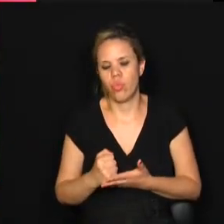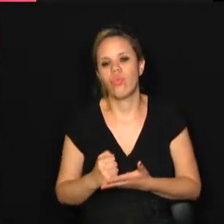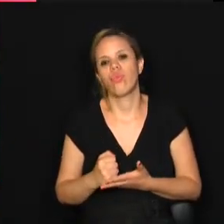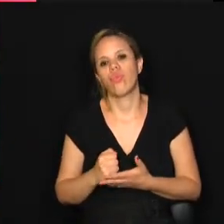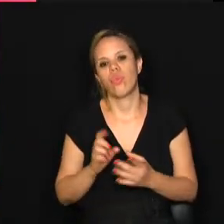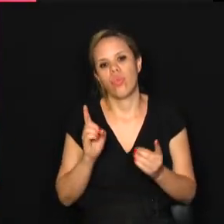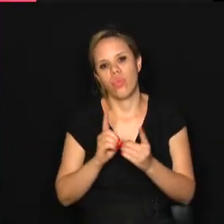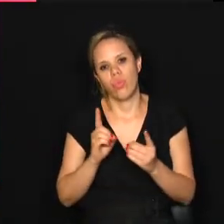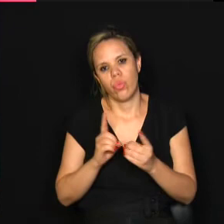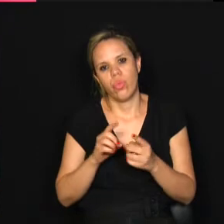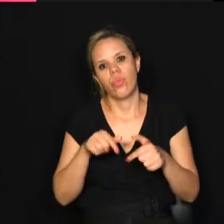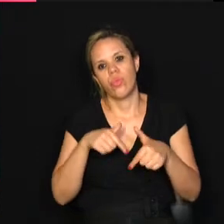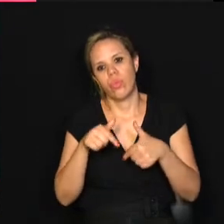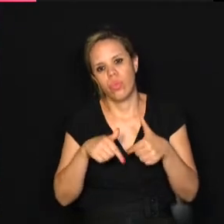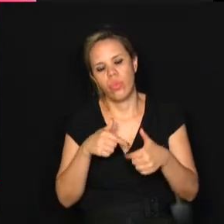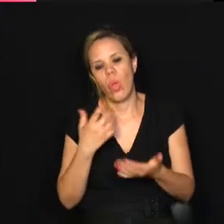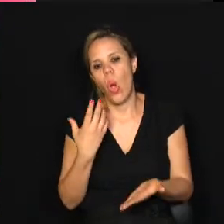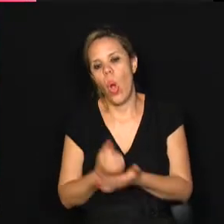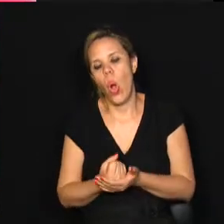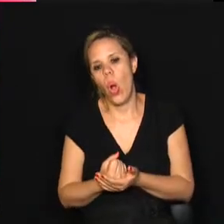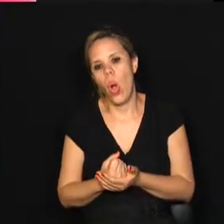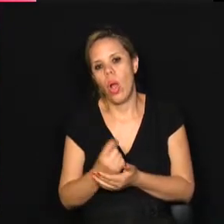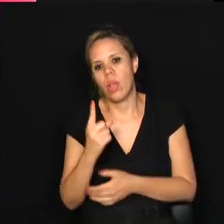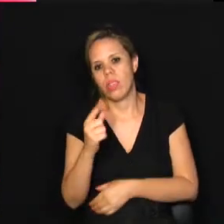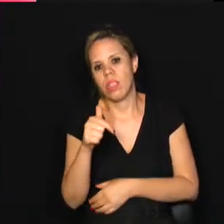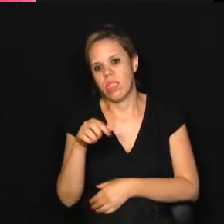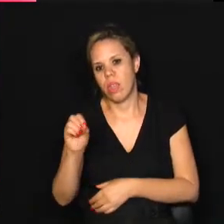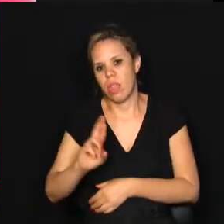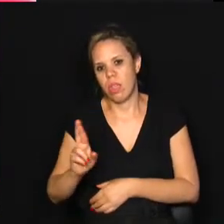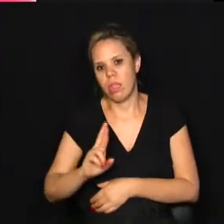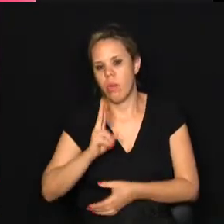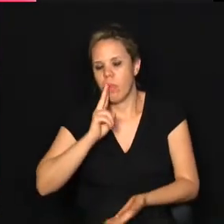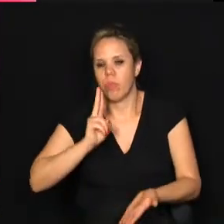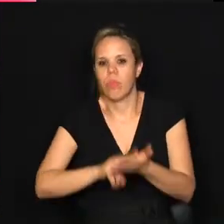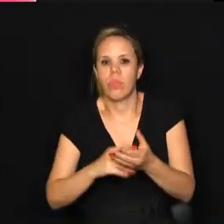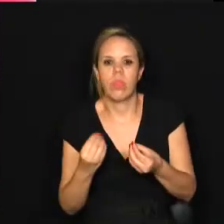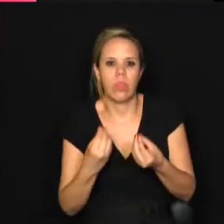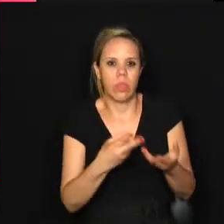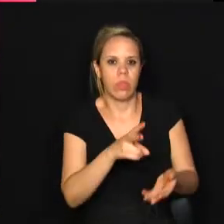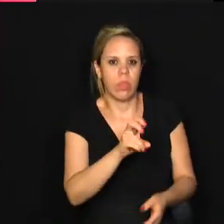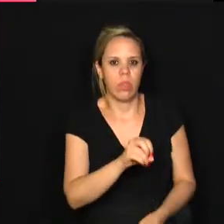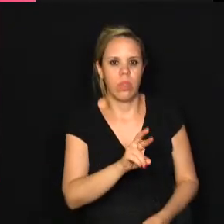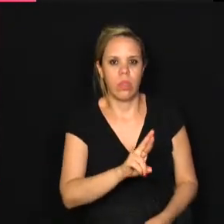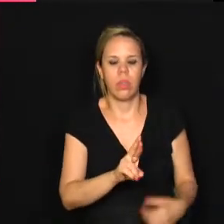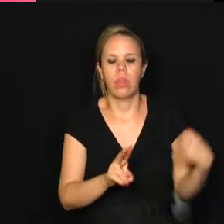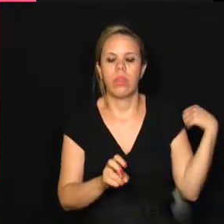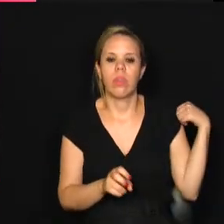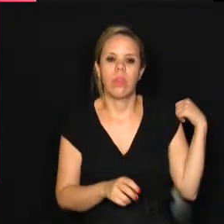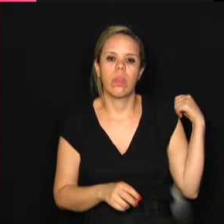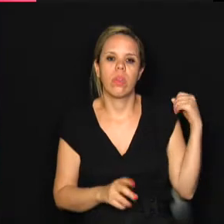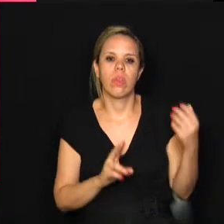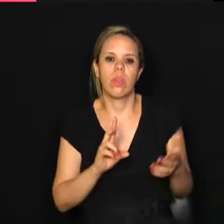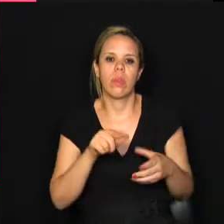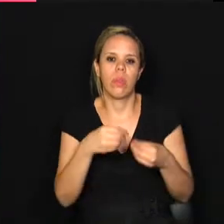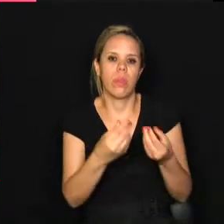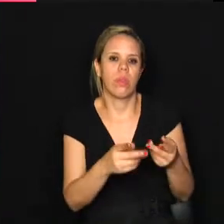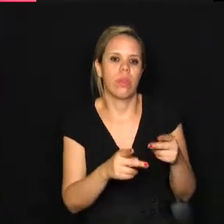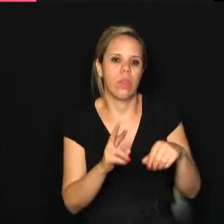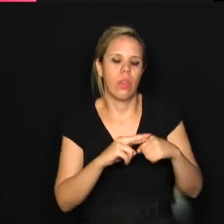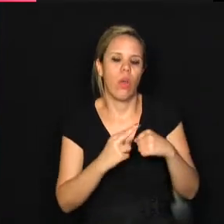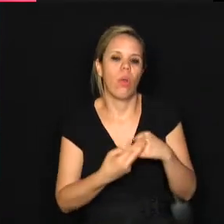serviço contratado, cobrava do cliente R$170, vinha no Correio, postava por R$57 e o Correio entregava para ela lá em